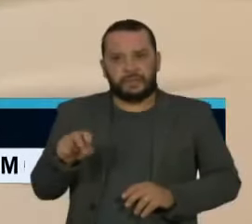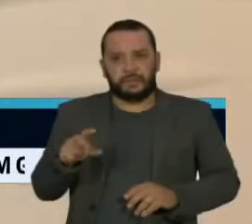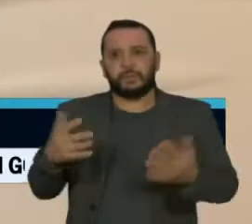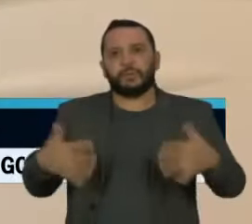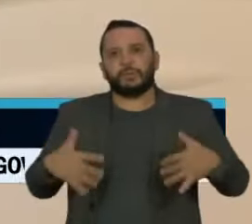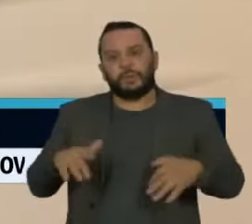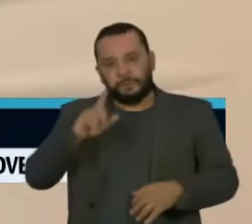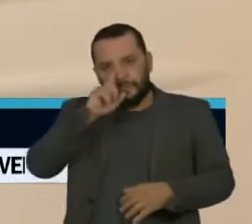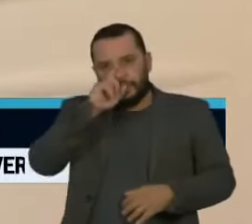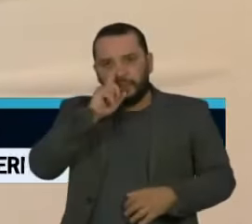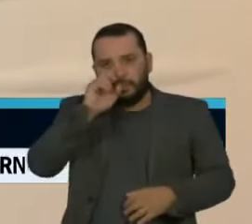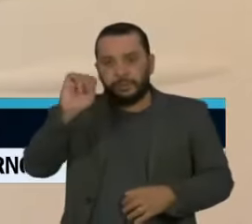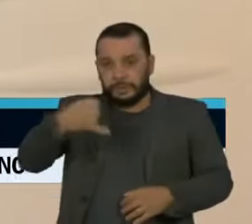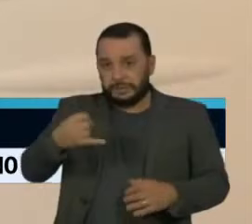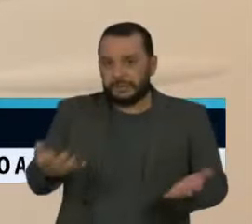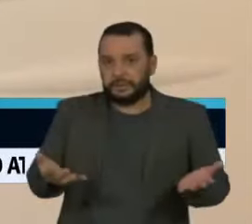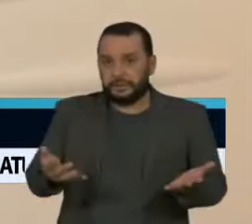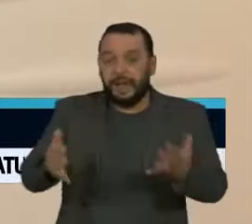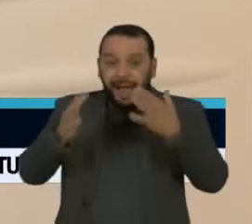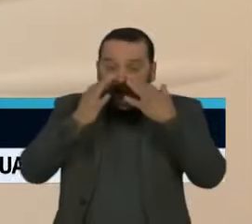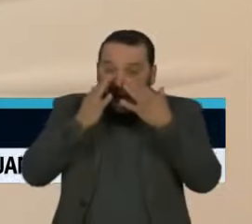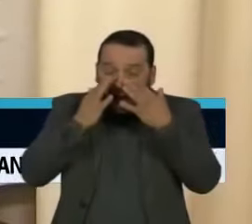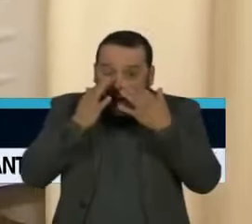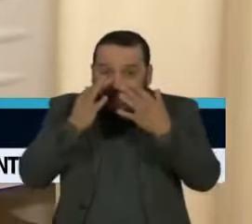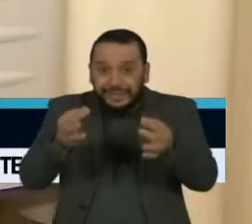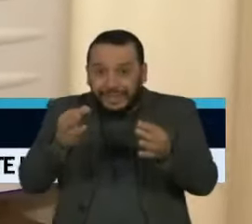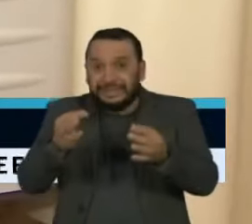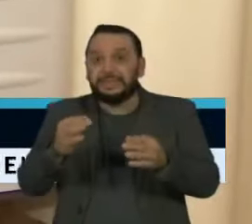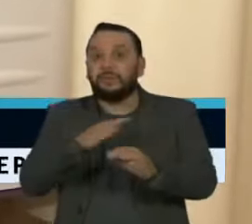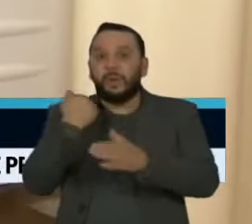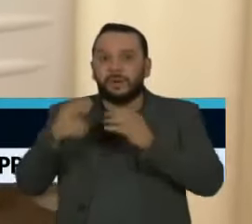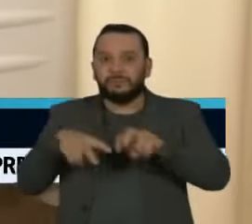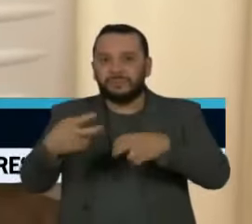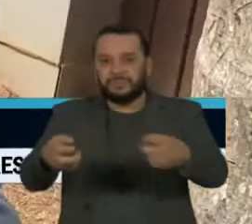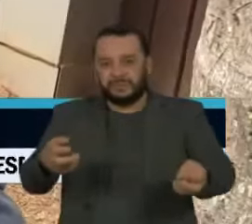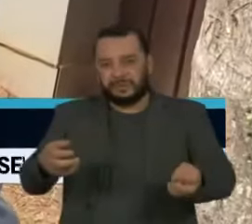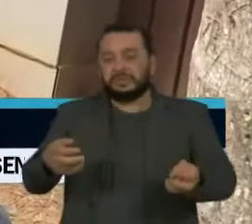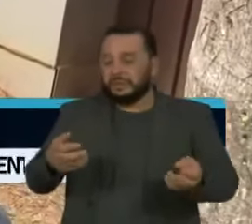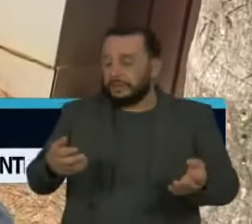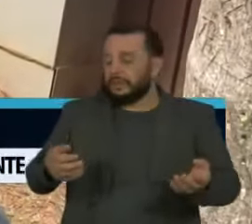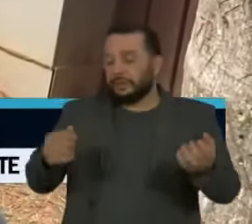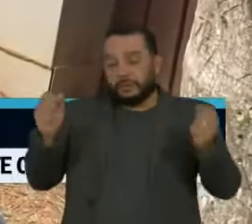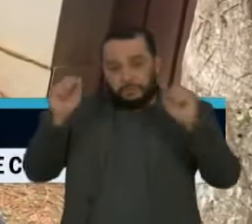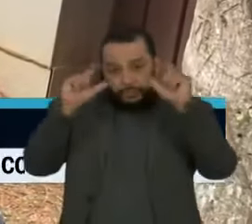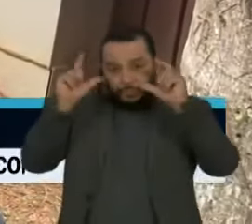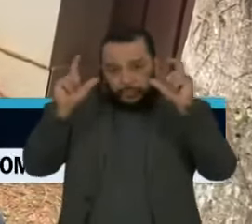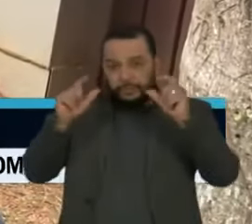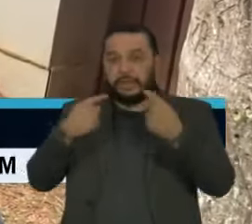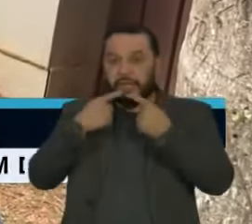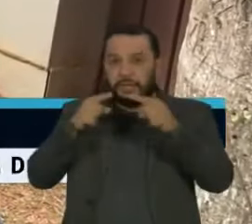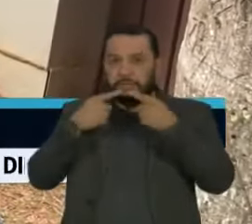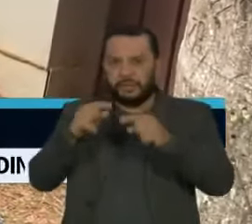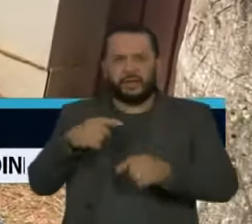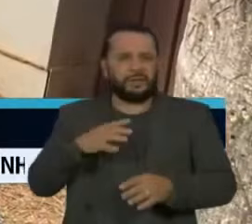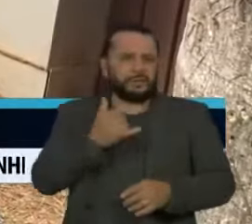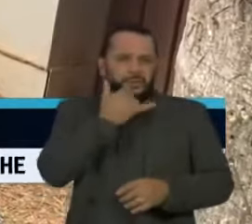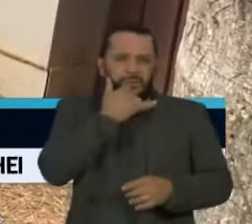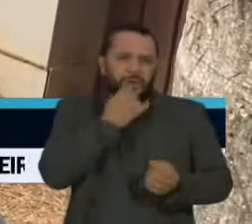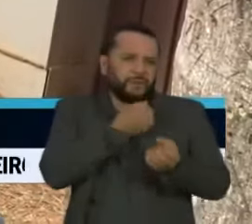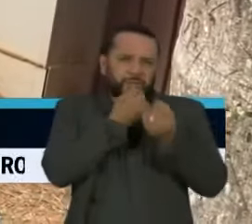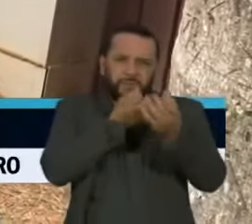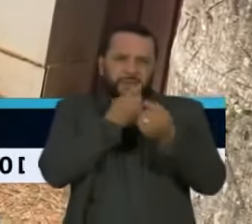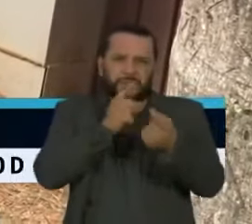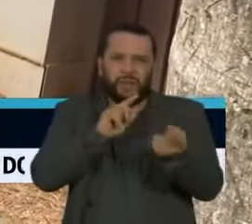letal. Os números servem de alerta e despertam críticas na população. Tudo desencontrado. A gente